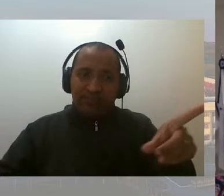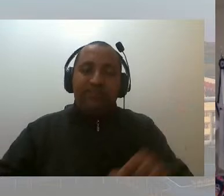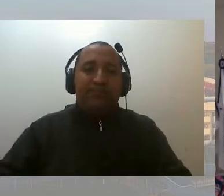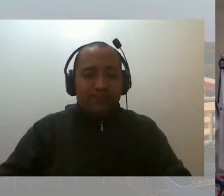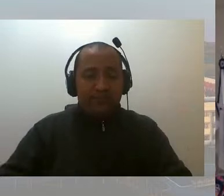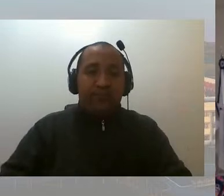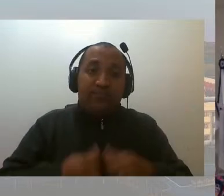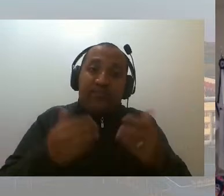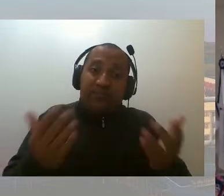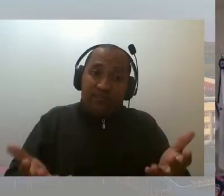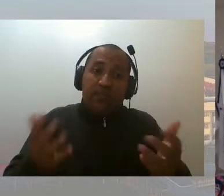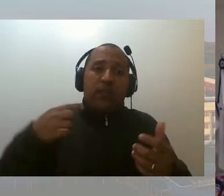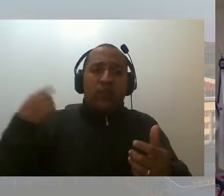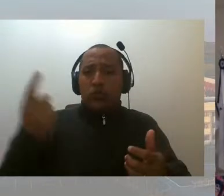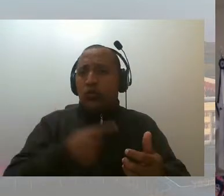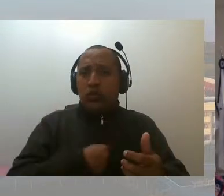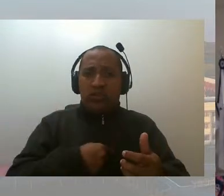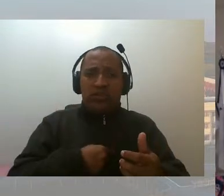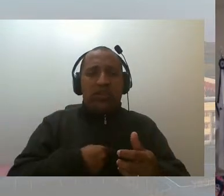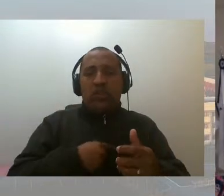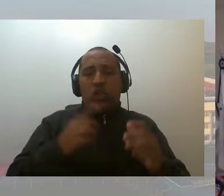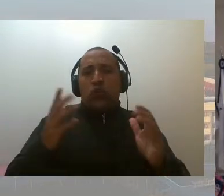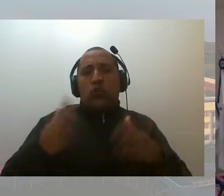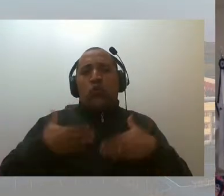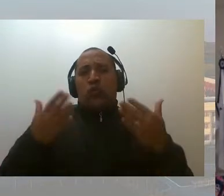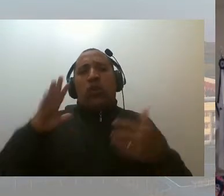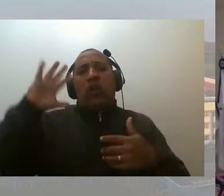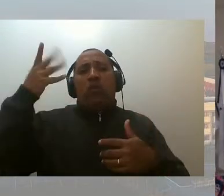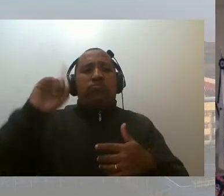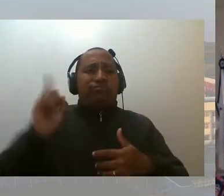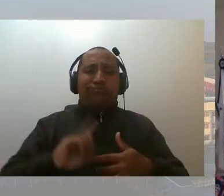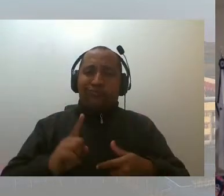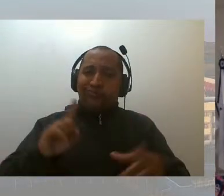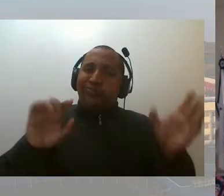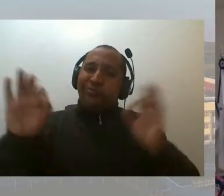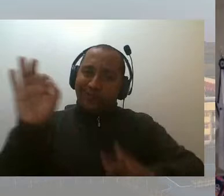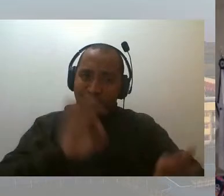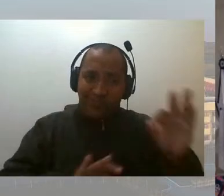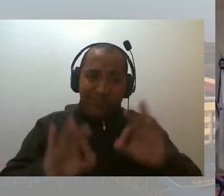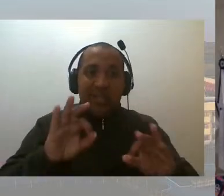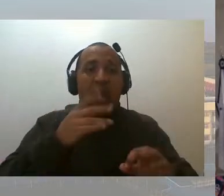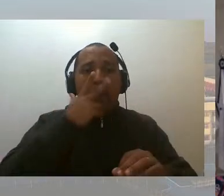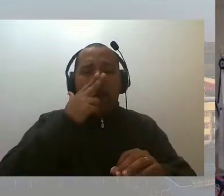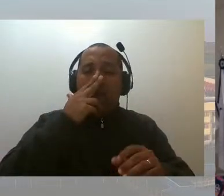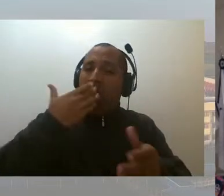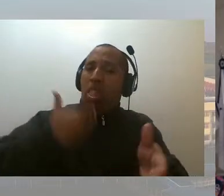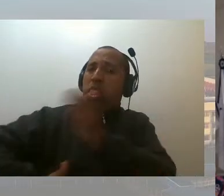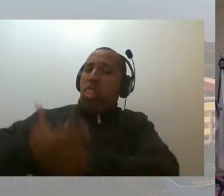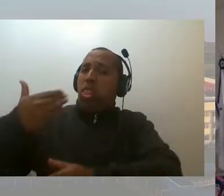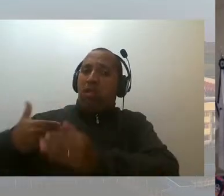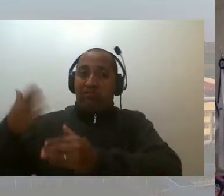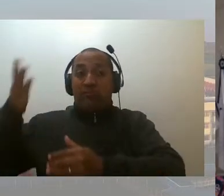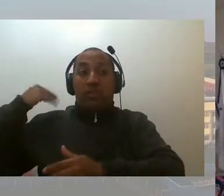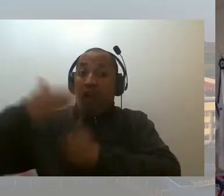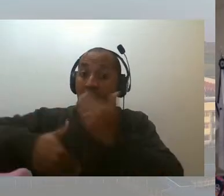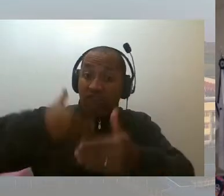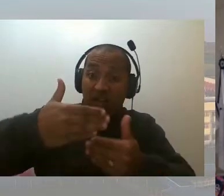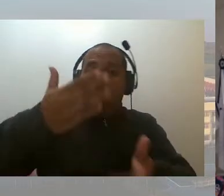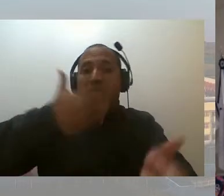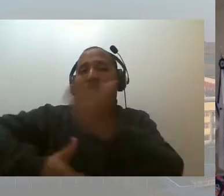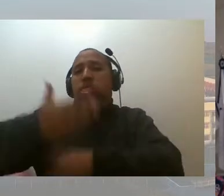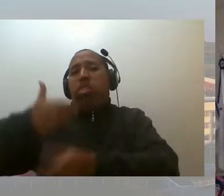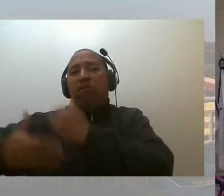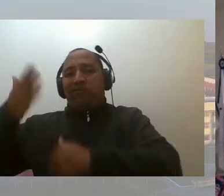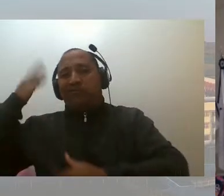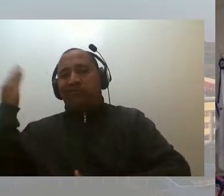Isso, para nós, não é acaso. E sim um projeto que visa retroceder todos os mínimos avanços conquistados